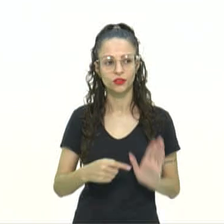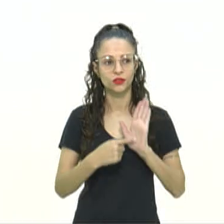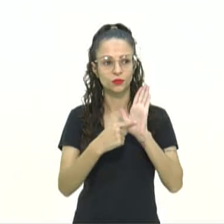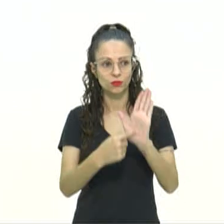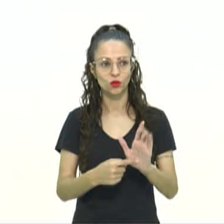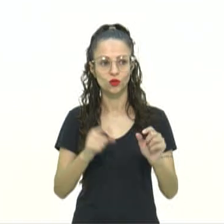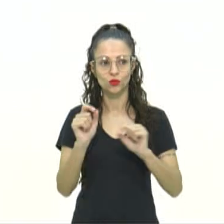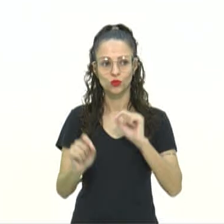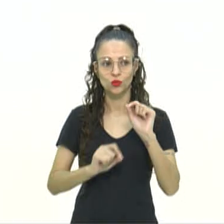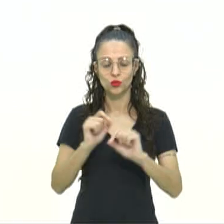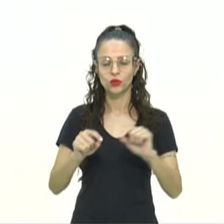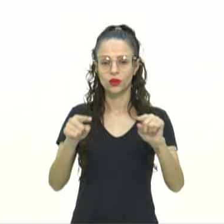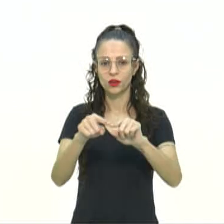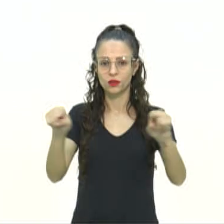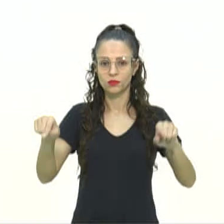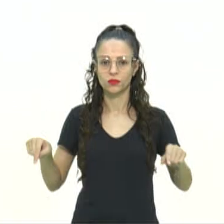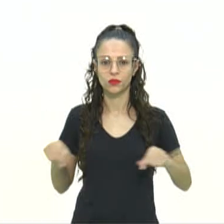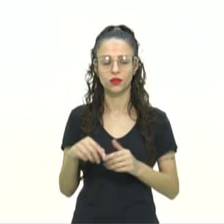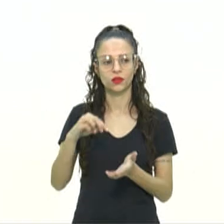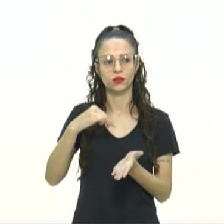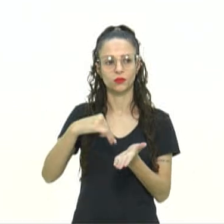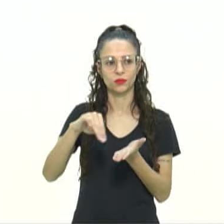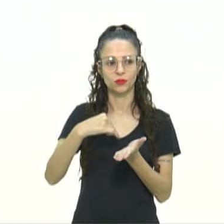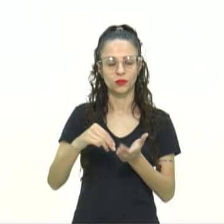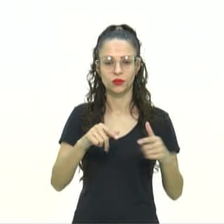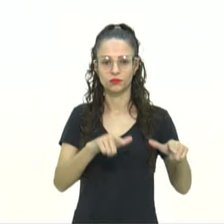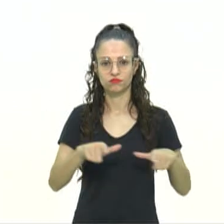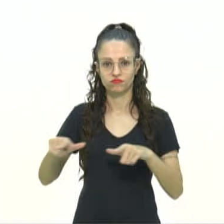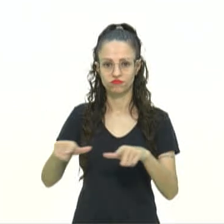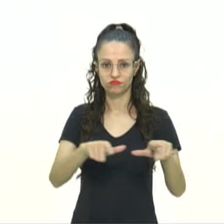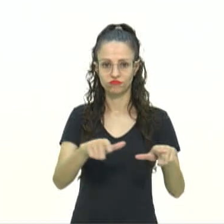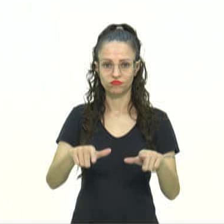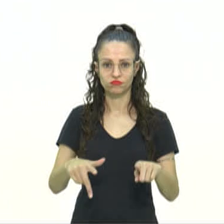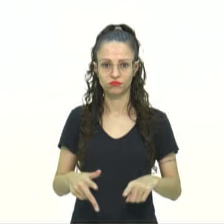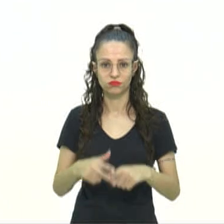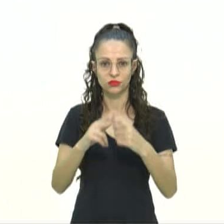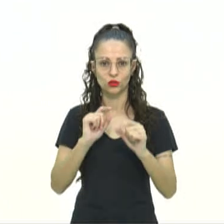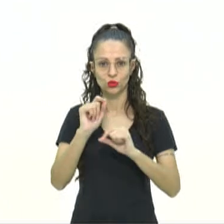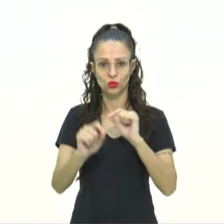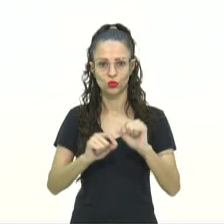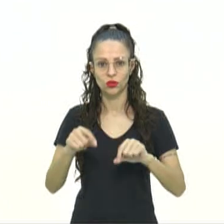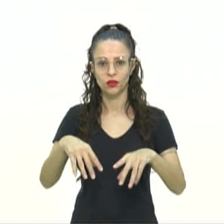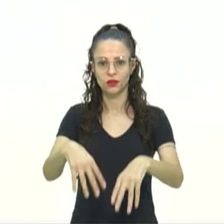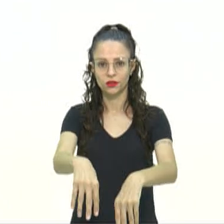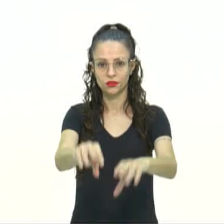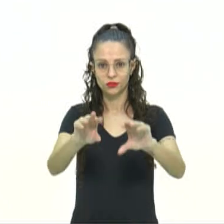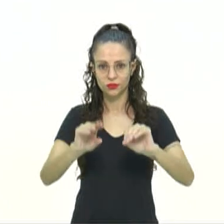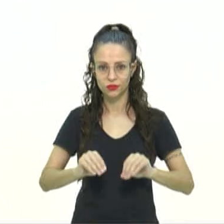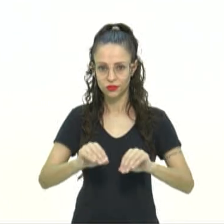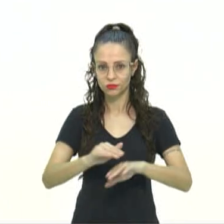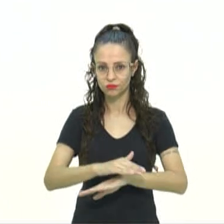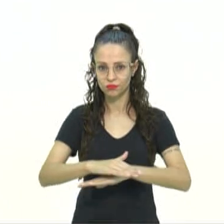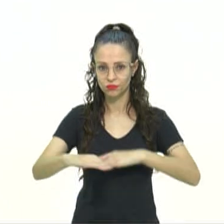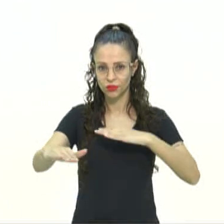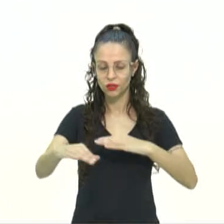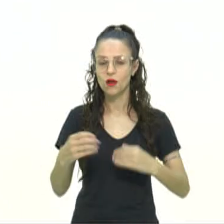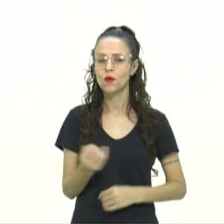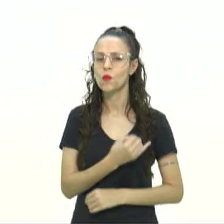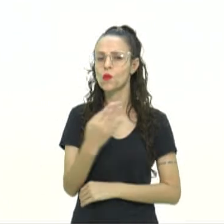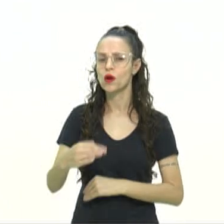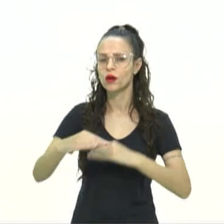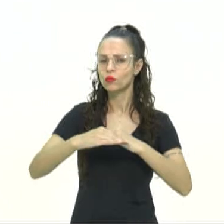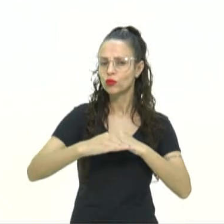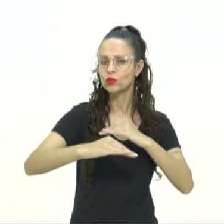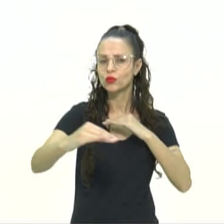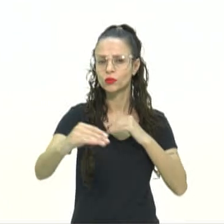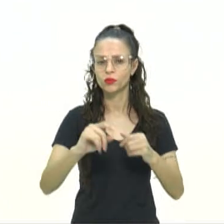representada a planta baixa de um escritório que terá seu piso totalmente revestido de carpete. A quantidade de carpete necessária